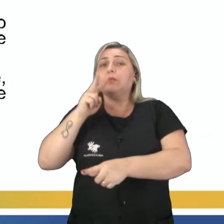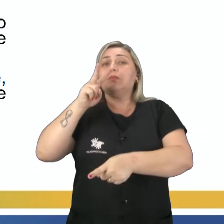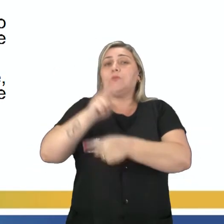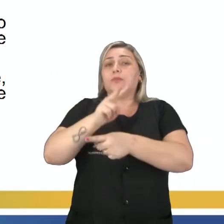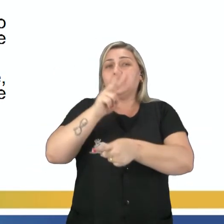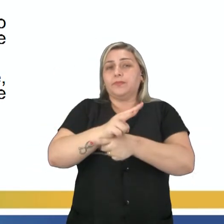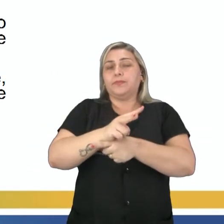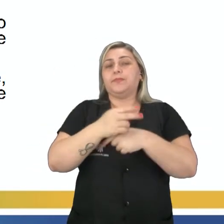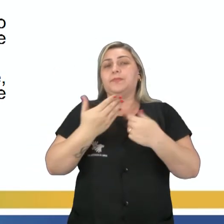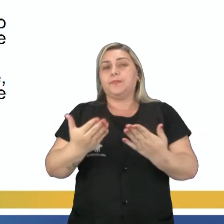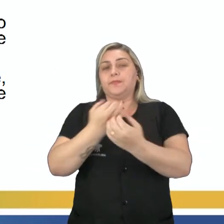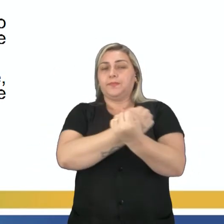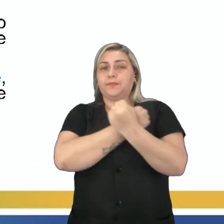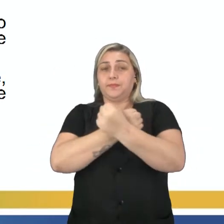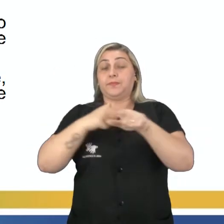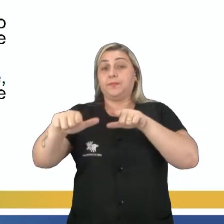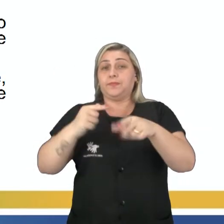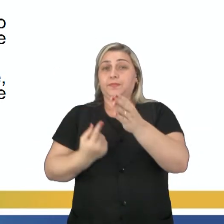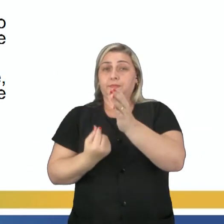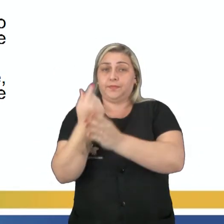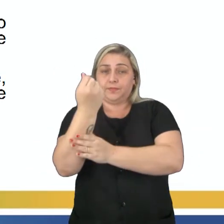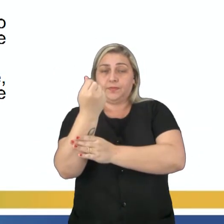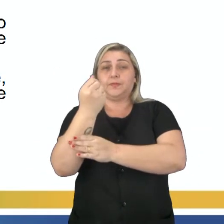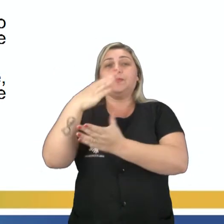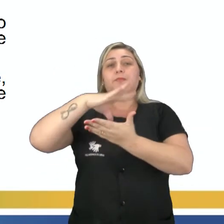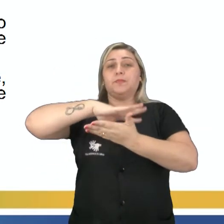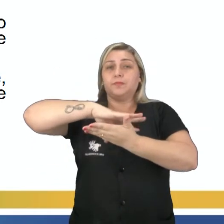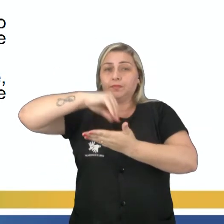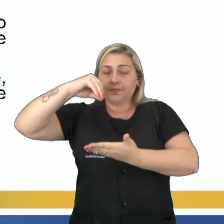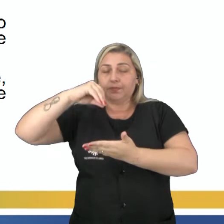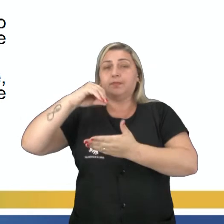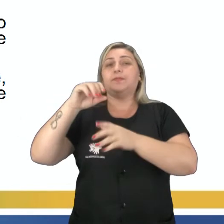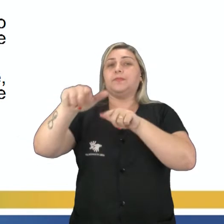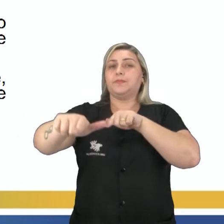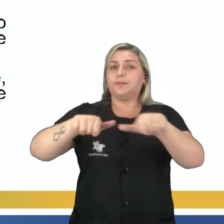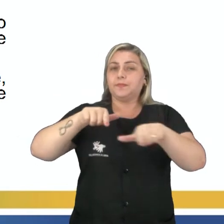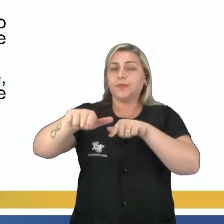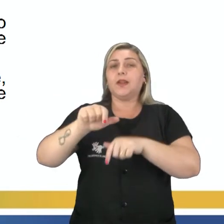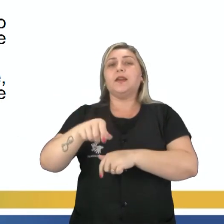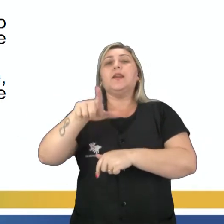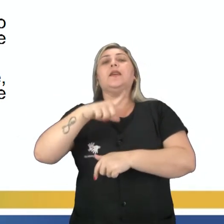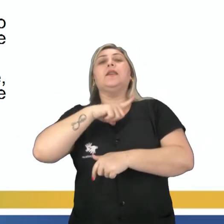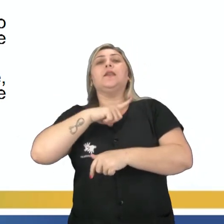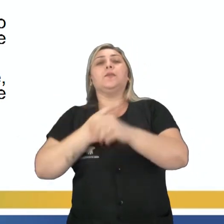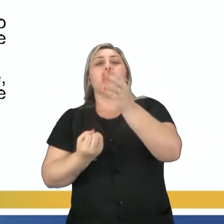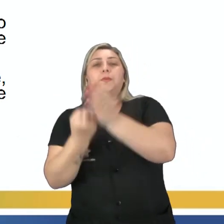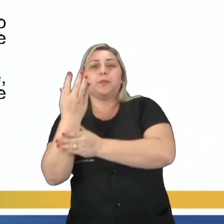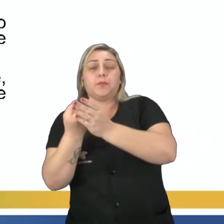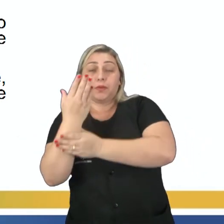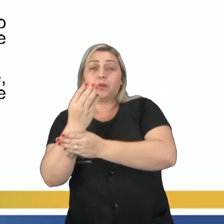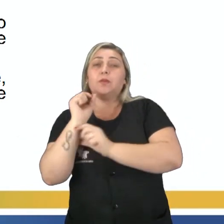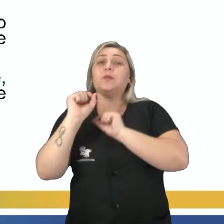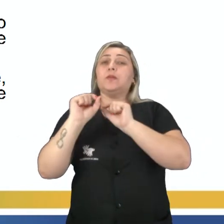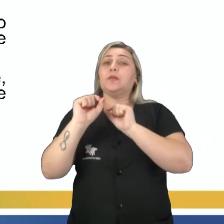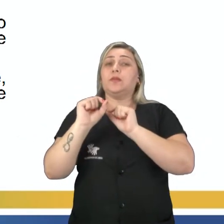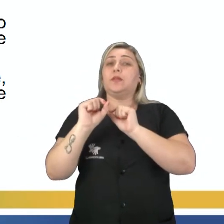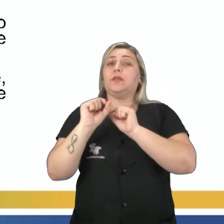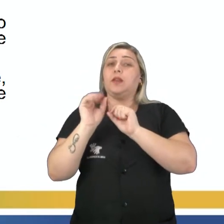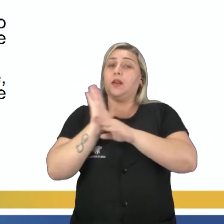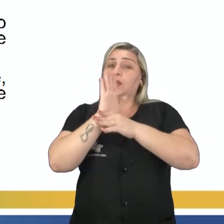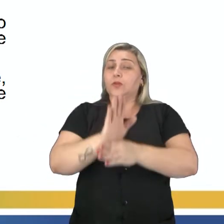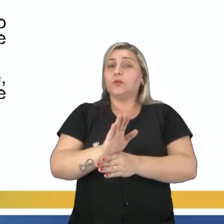Certo? O trabalho capitalista, né? No modelo de trabalho capitalista, quem tem meios de produção emprega quem não